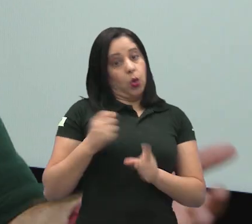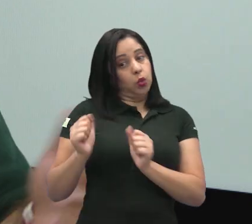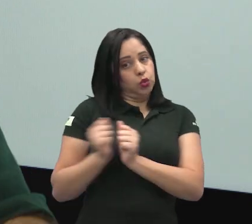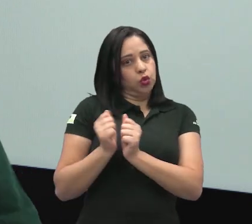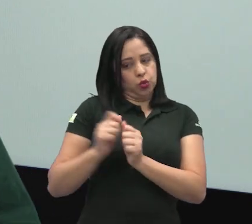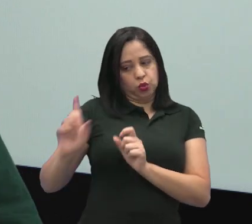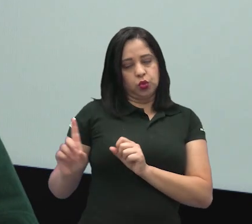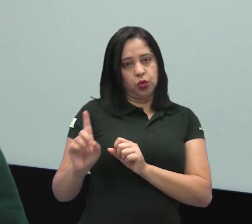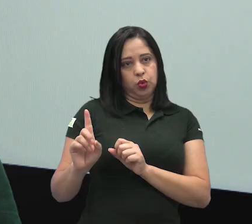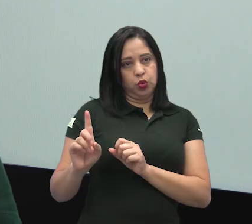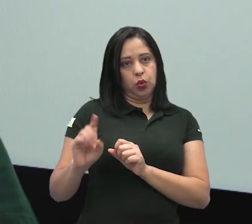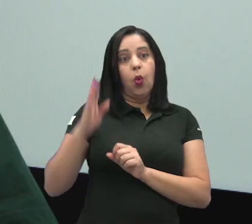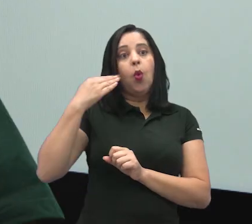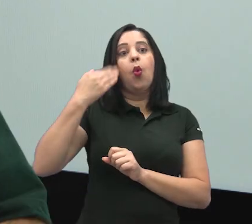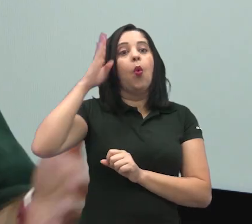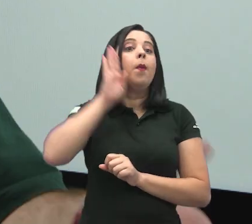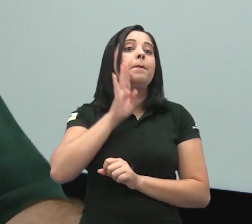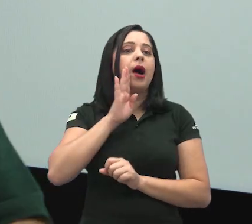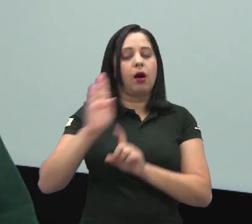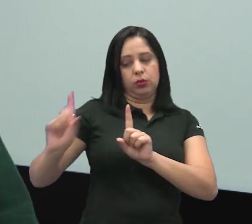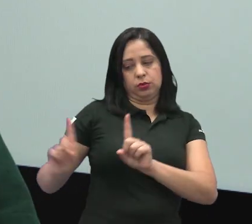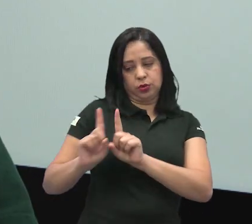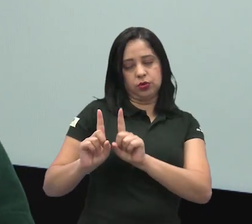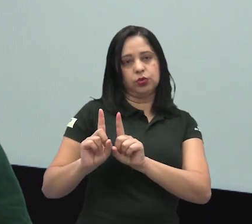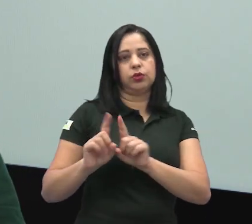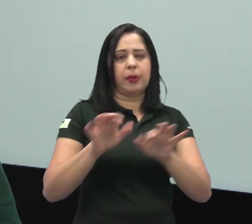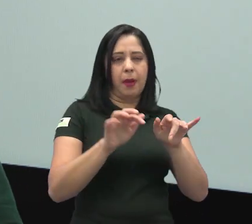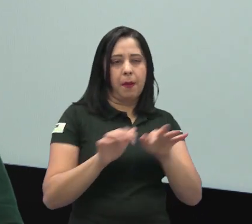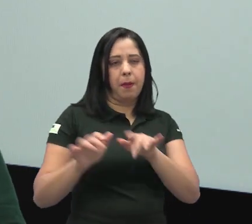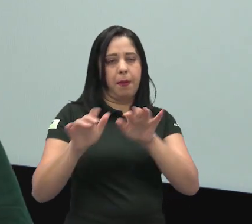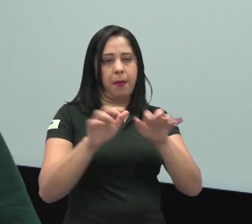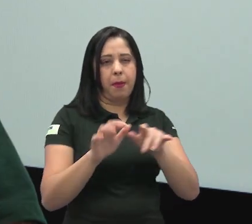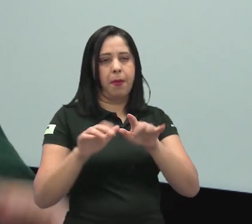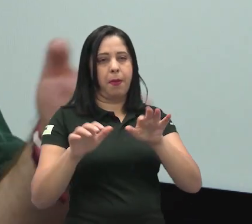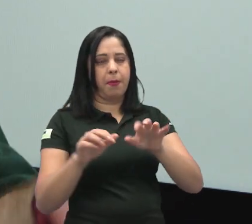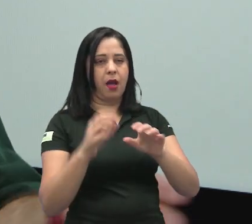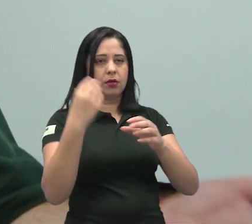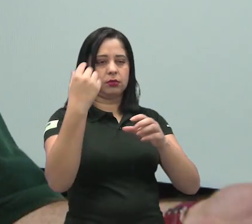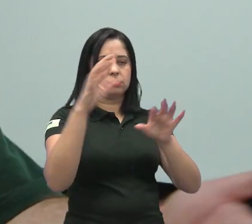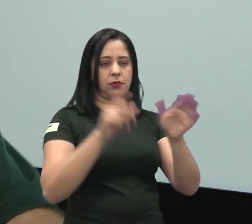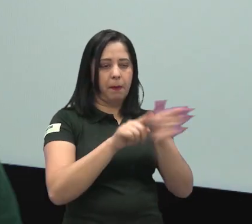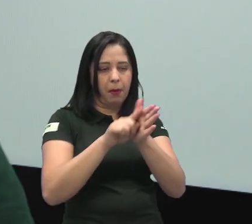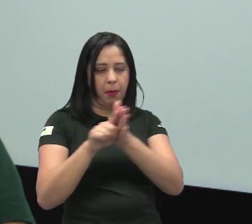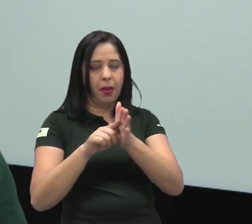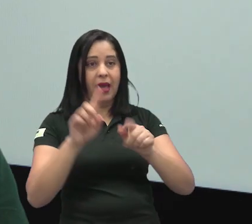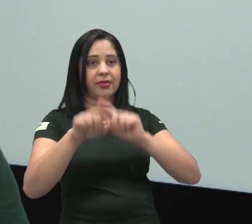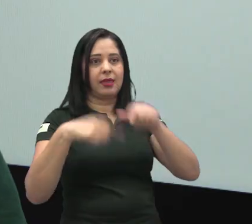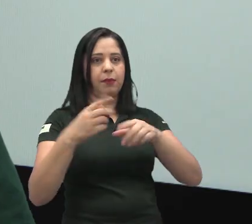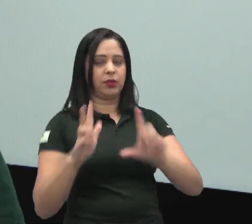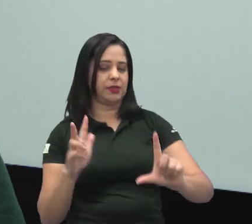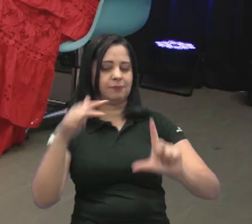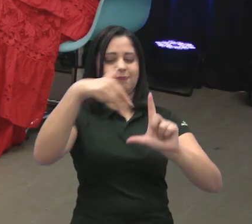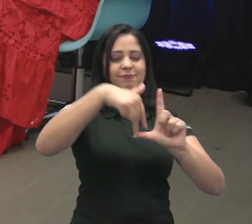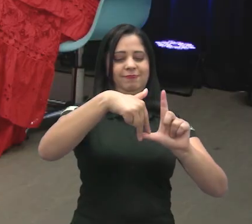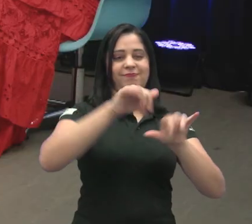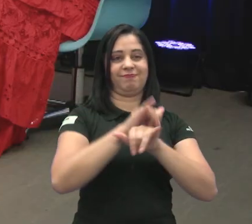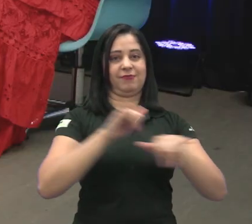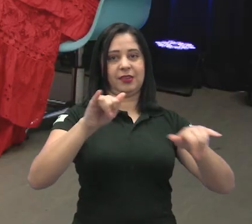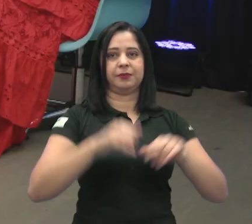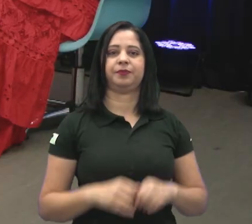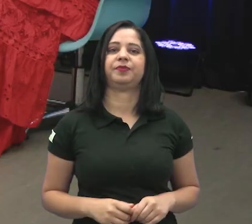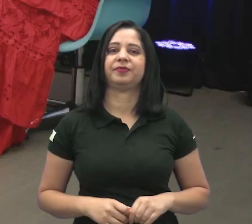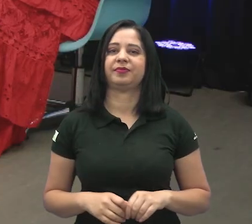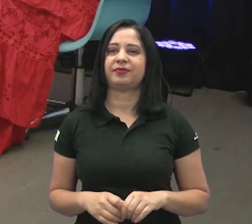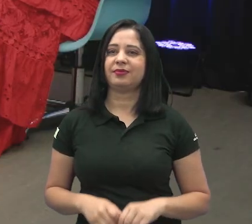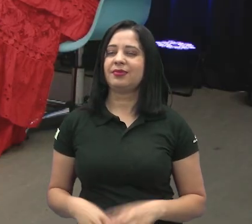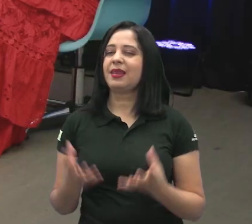a gente produz ali junto a esse programa, para poder levar para o nosso telespectador o que de melhor acontece aqui em São José. Muito bom. Fê,